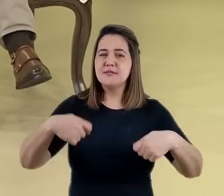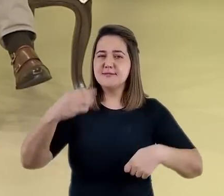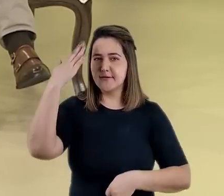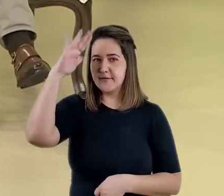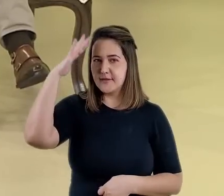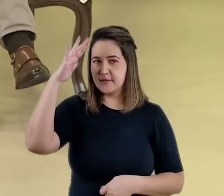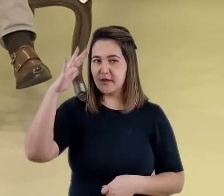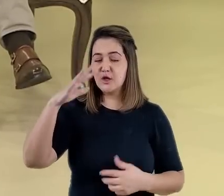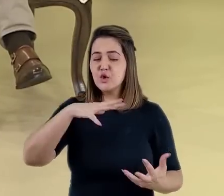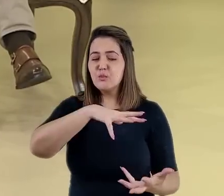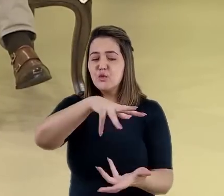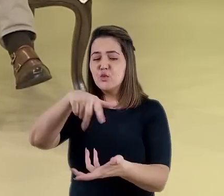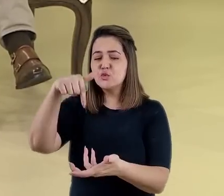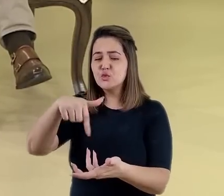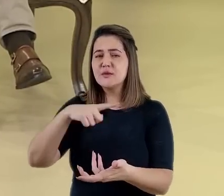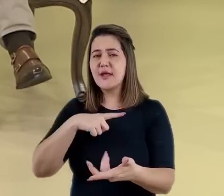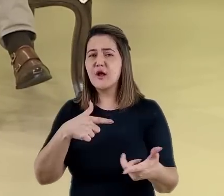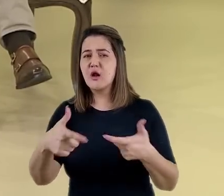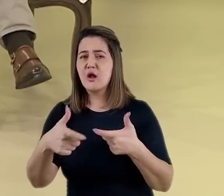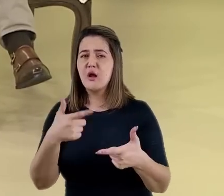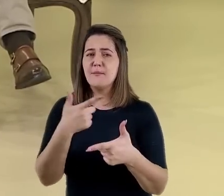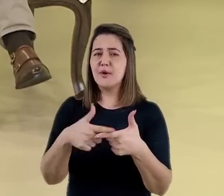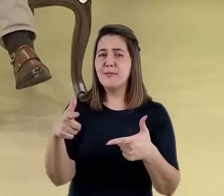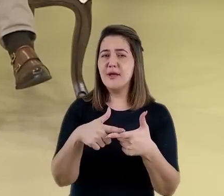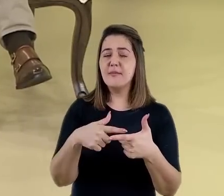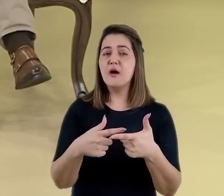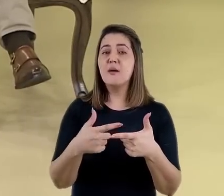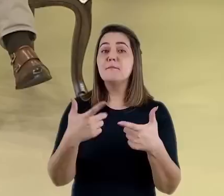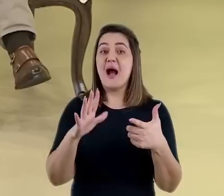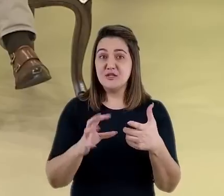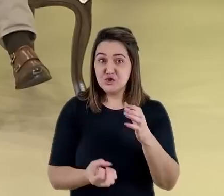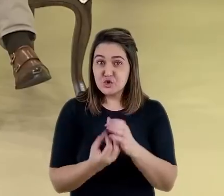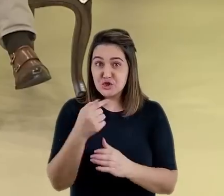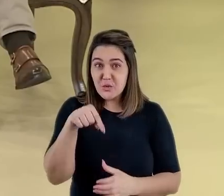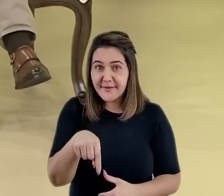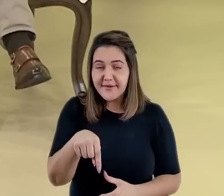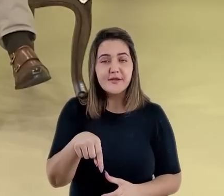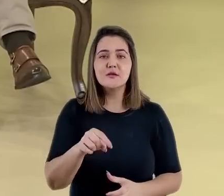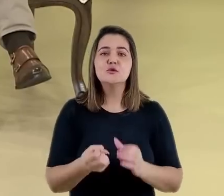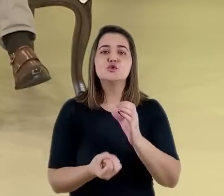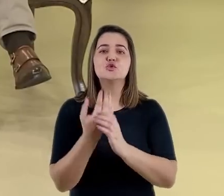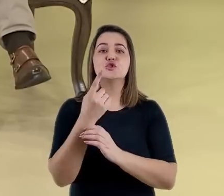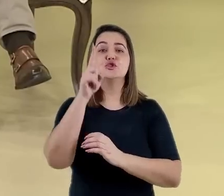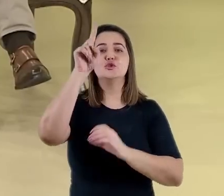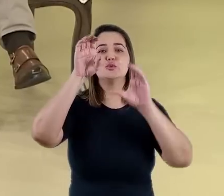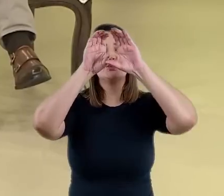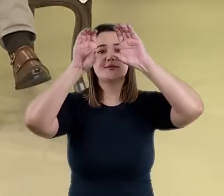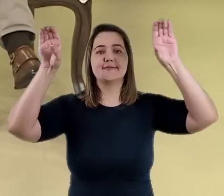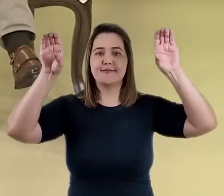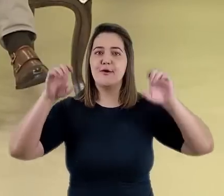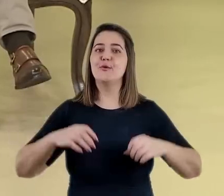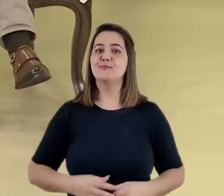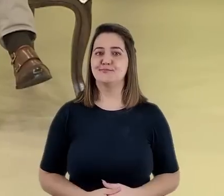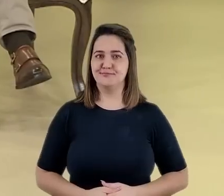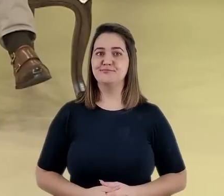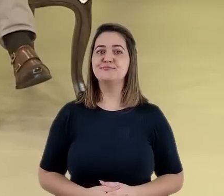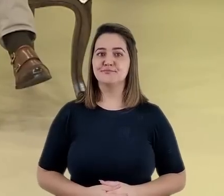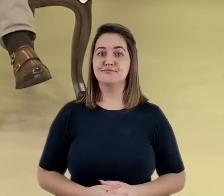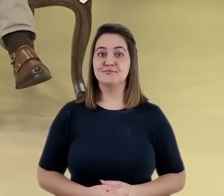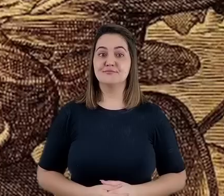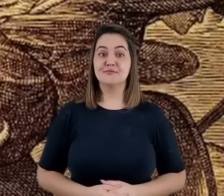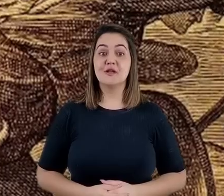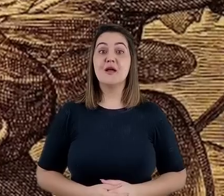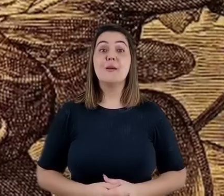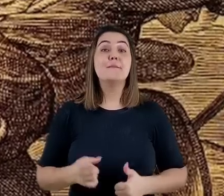os conflitos da Terra começaram por um conflito celestial, quando aquele anjo rebelde começou a sua revolta contra